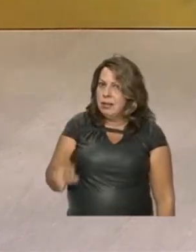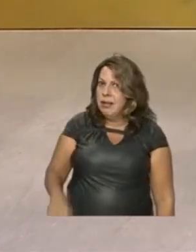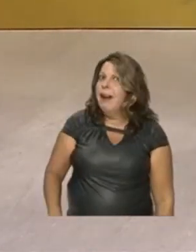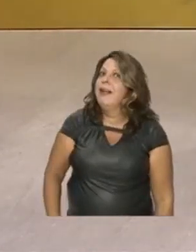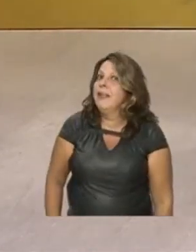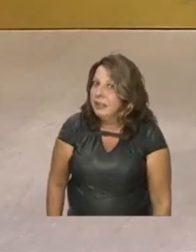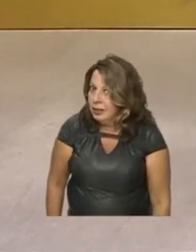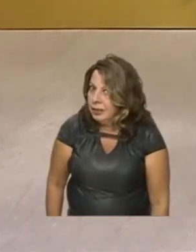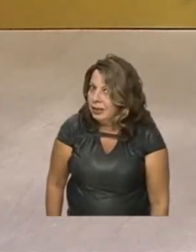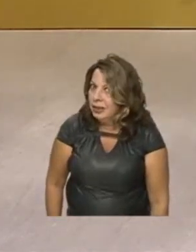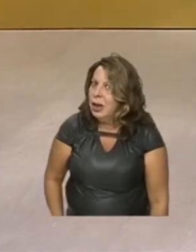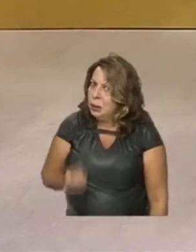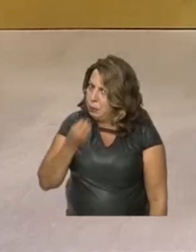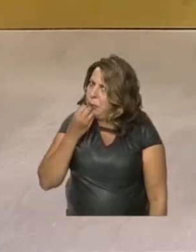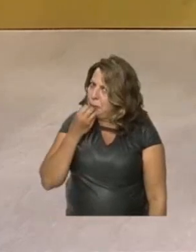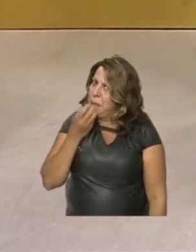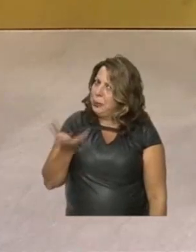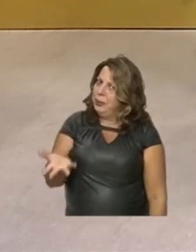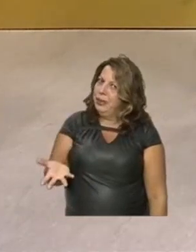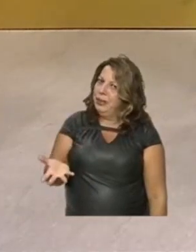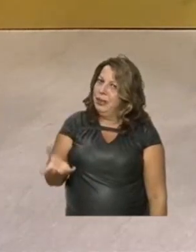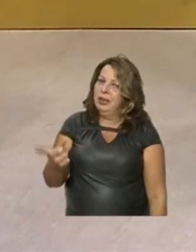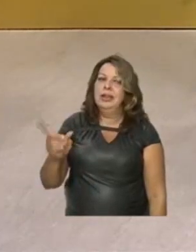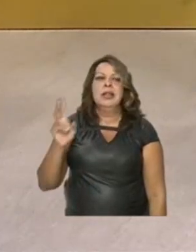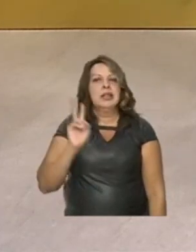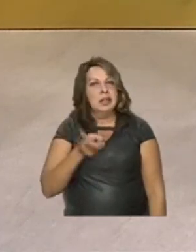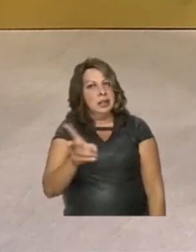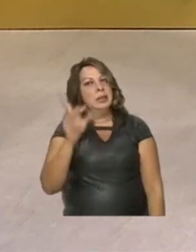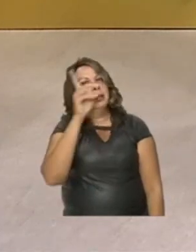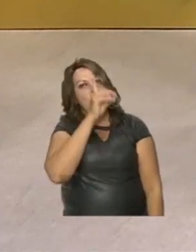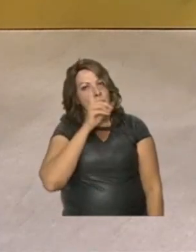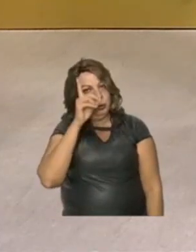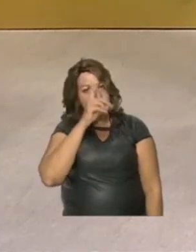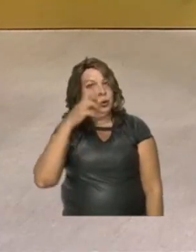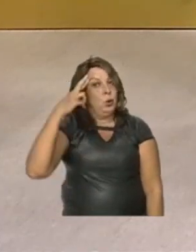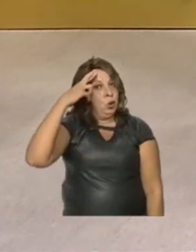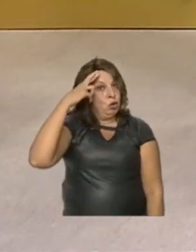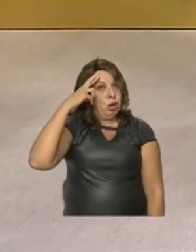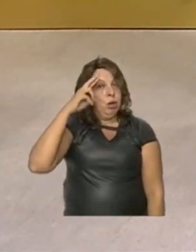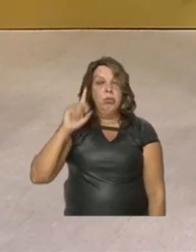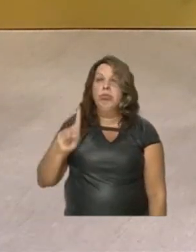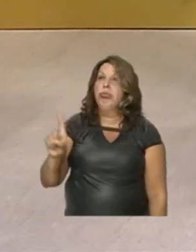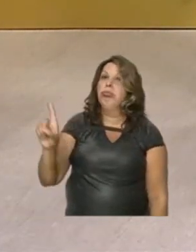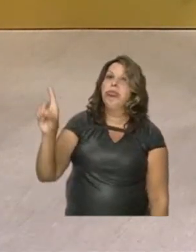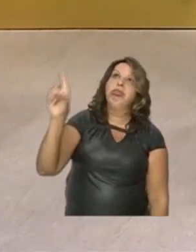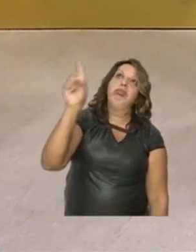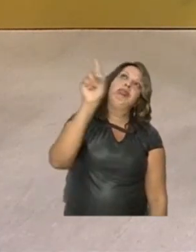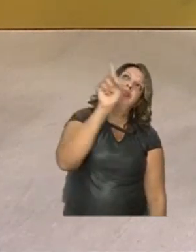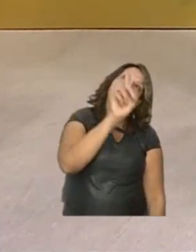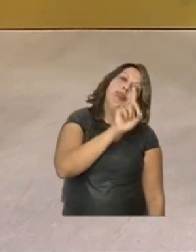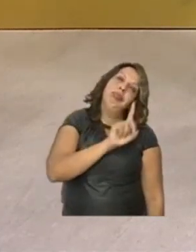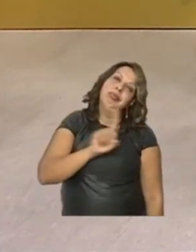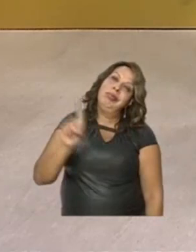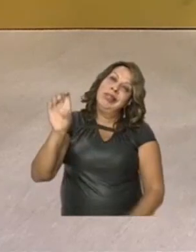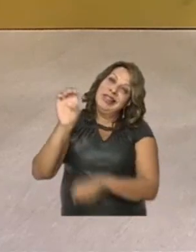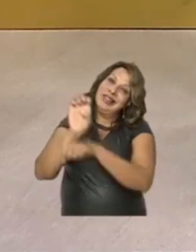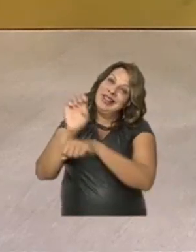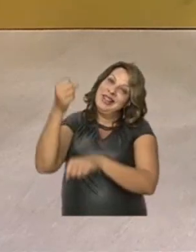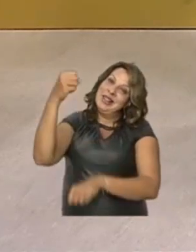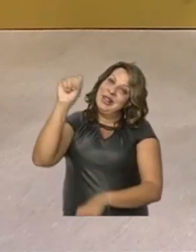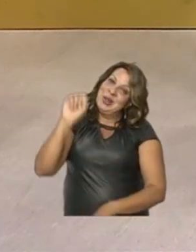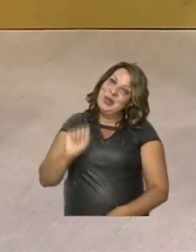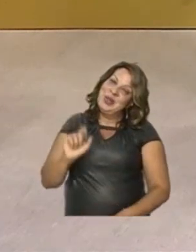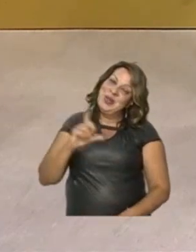Essa aparição é coisa boa, hein? Todos os domingos o Rogério tá circulando aí com a nossa caravana, por nosso estado. Dessa vez, aqui da